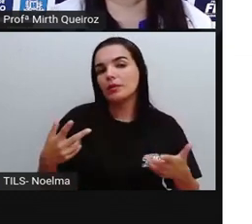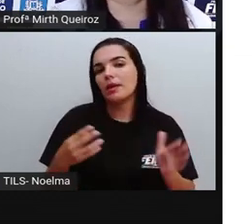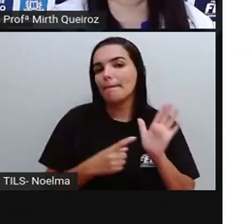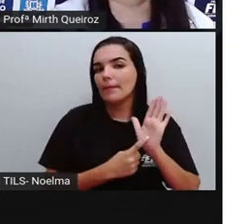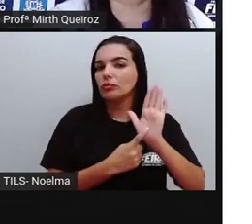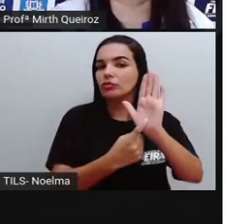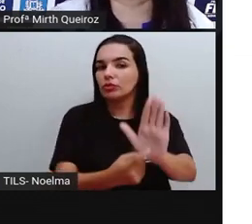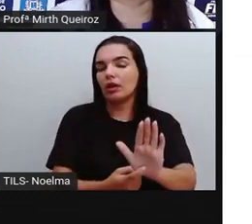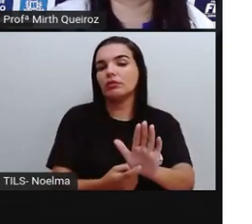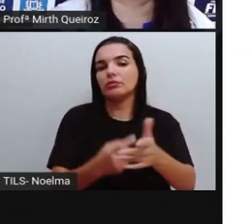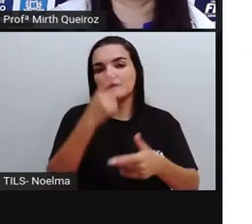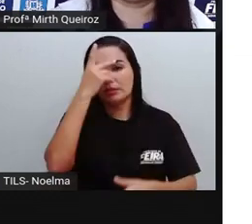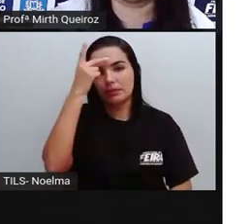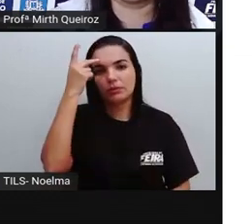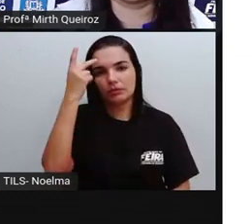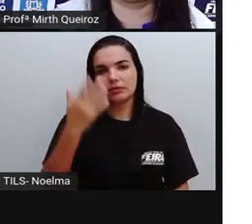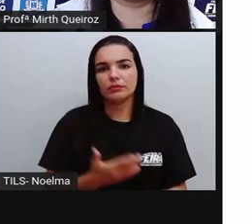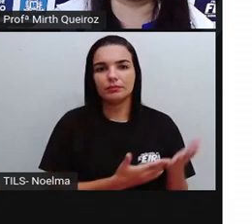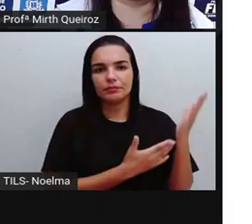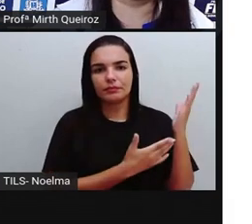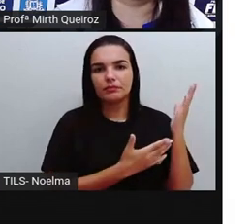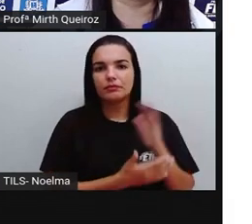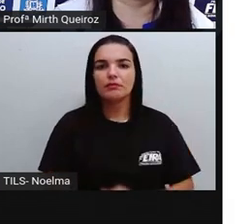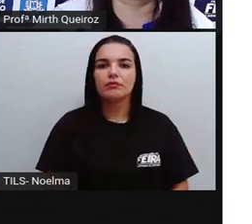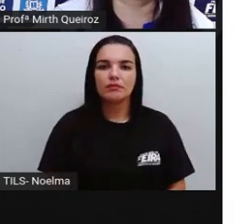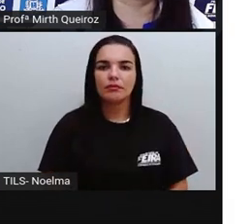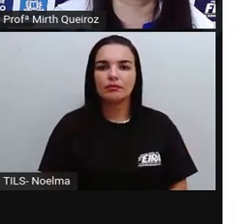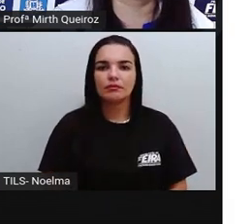mostrado para as pessoas, certo?